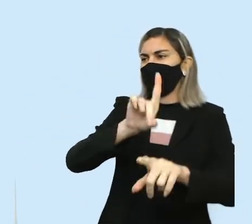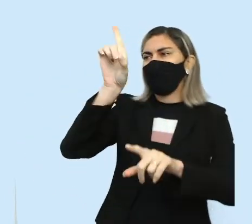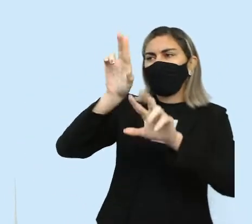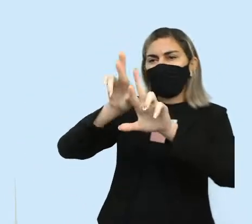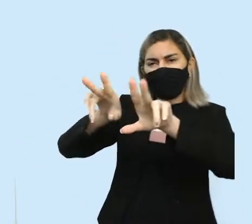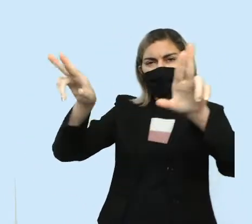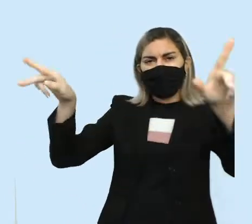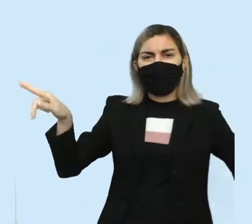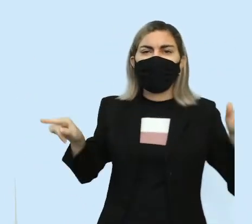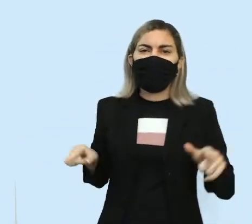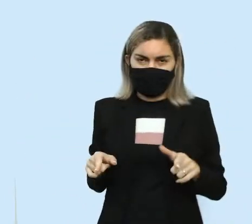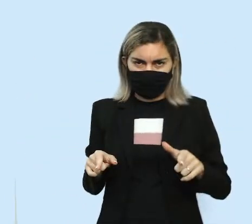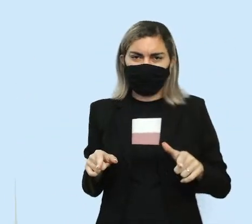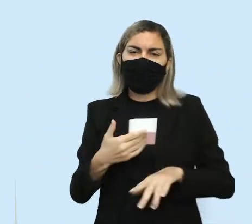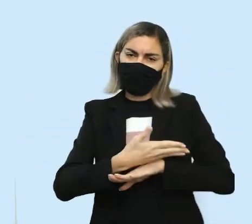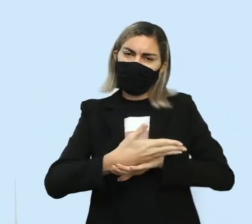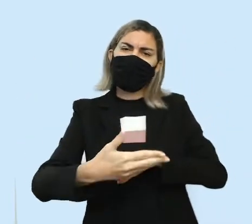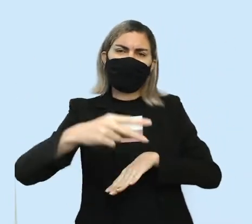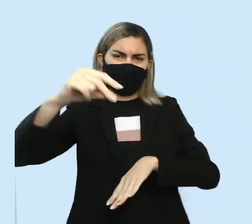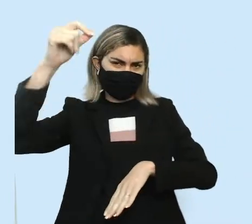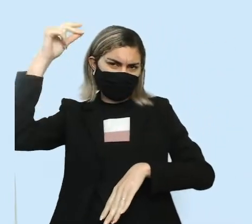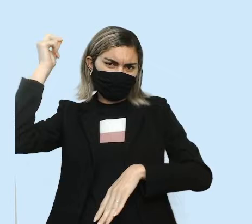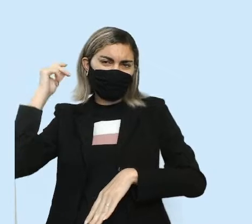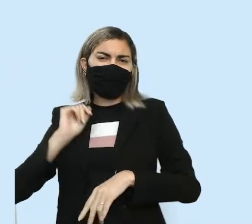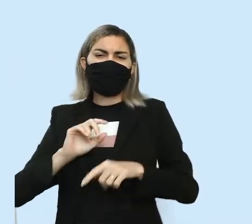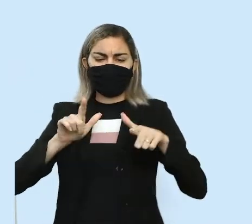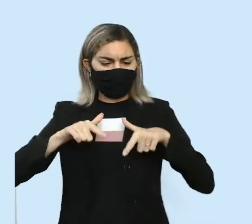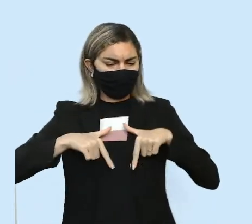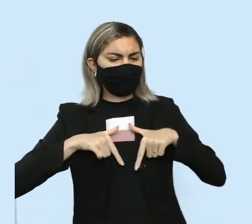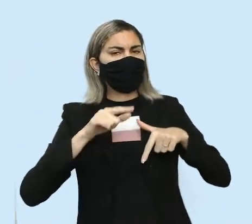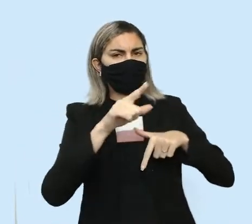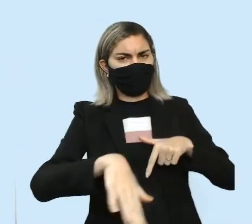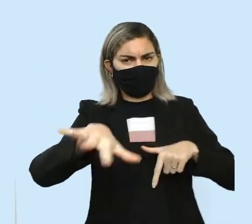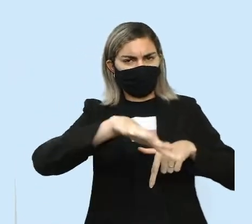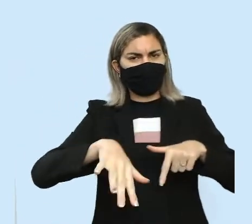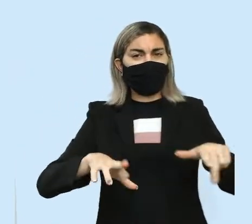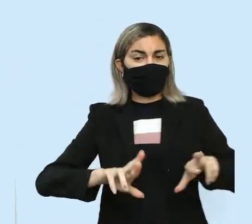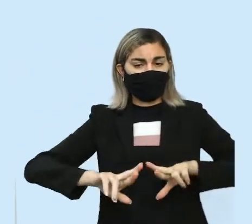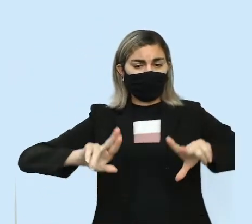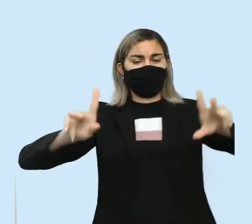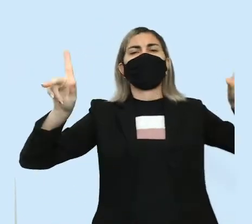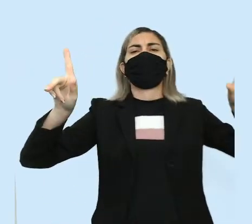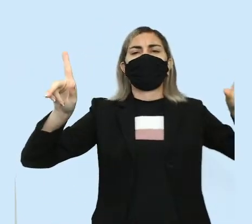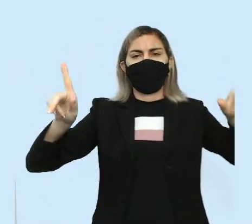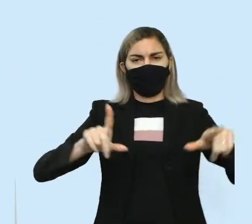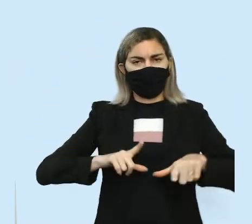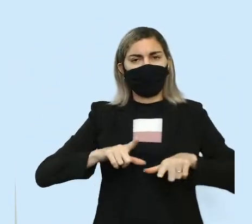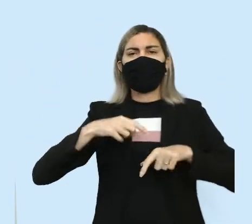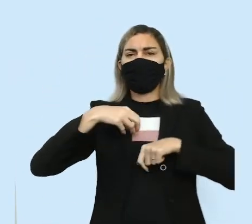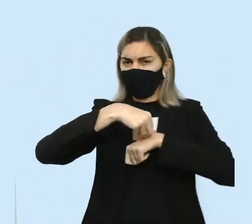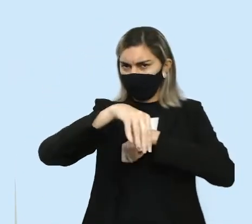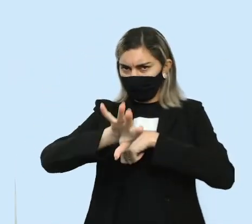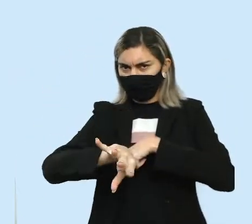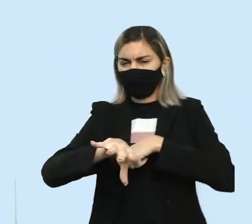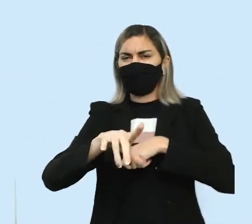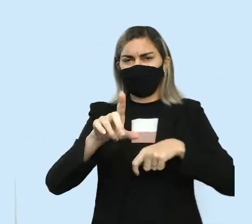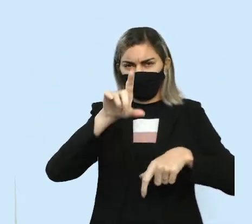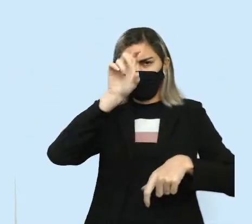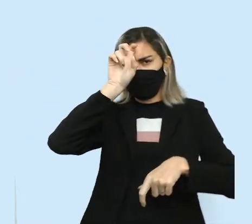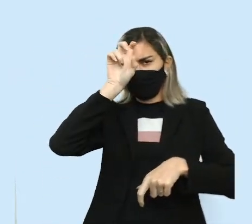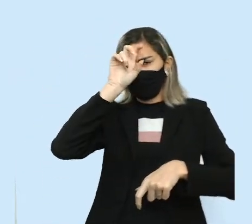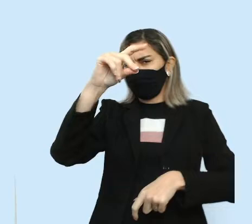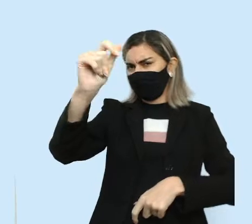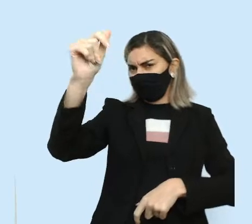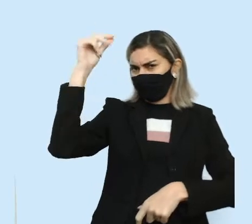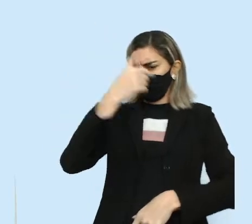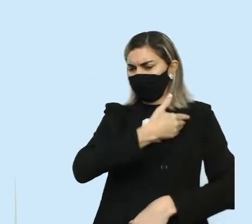deuses, é, né, o costume da época. O hebreu vem a quebrar um pouco isso. Vale ressaltar que no Egito Antigo,